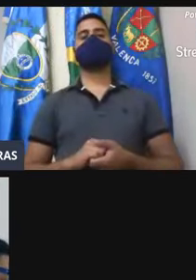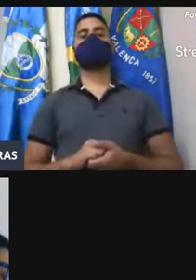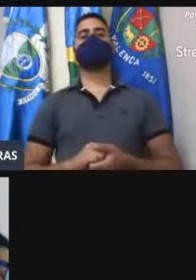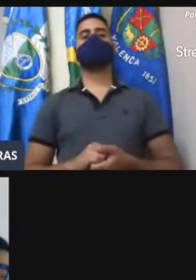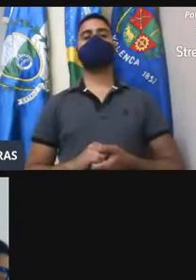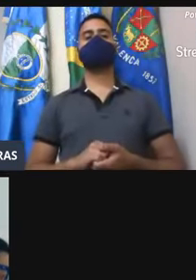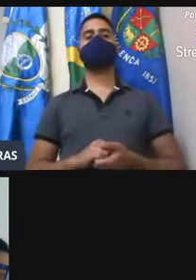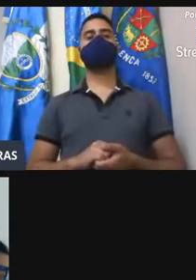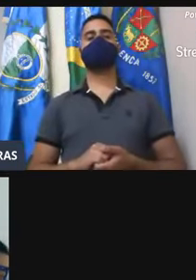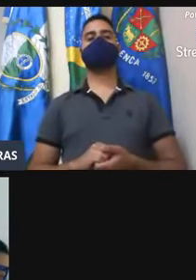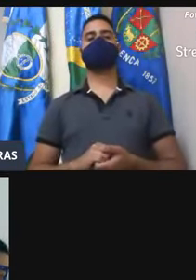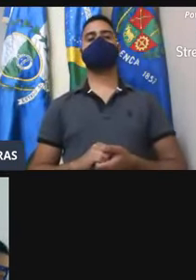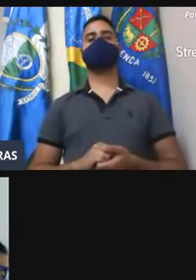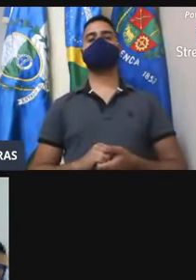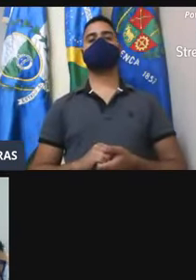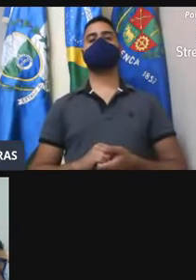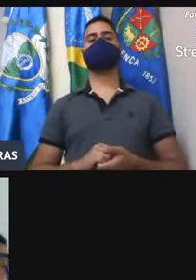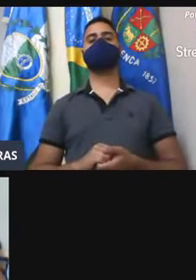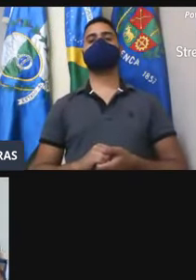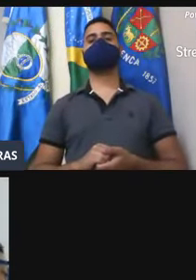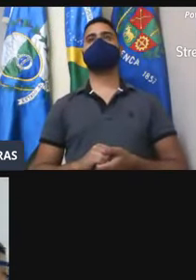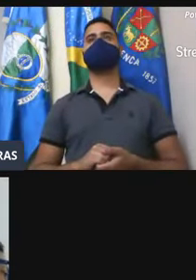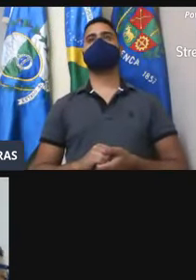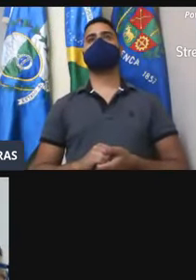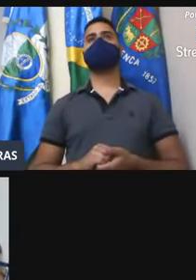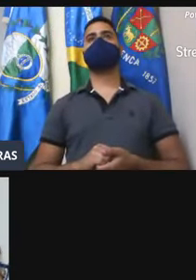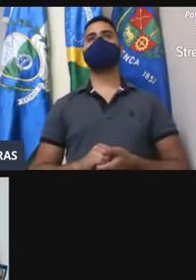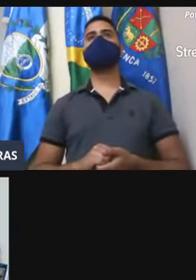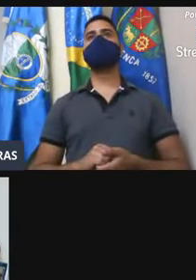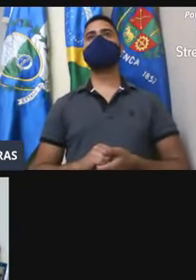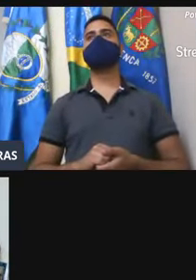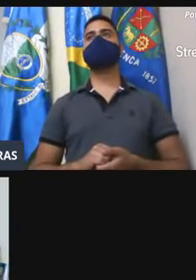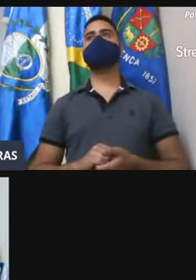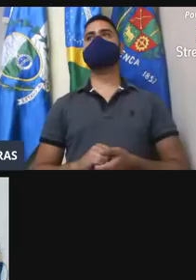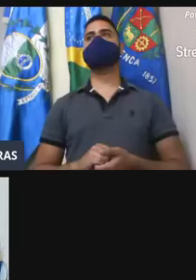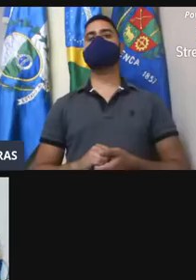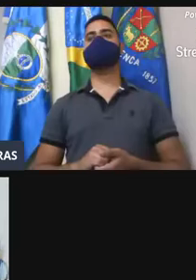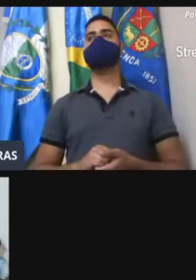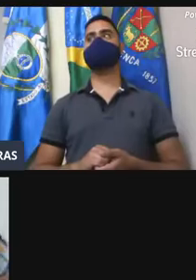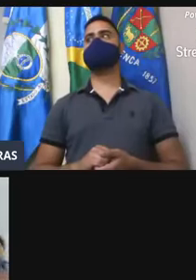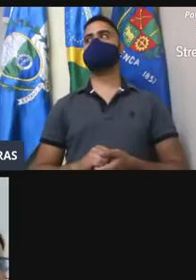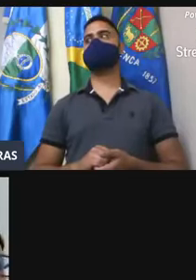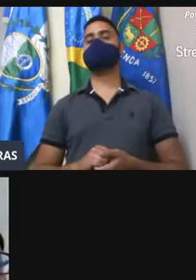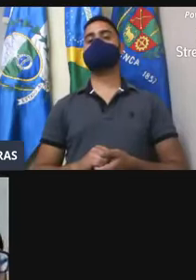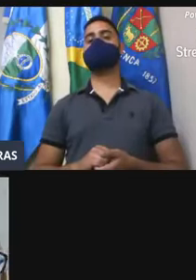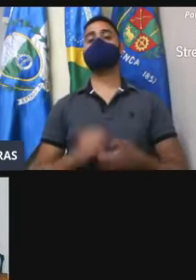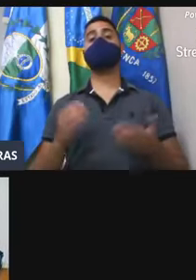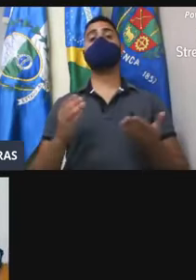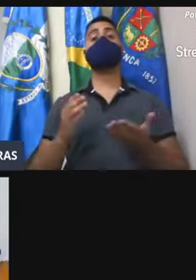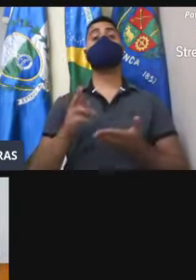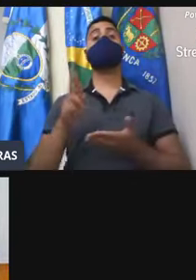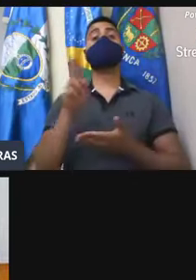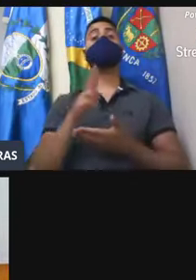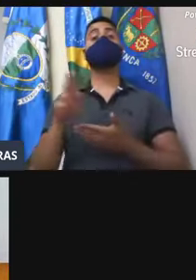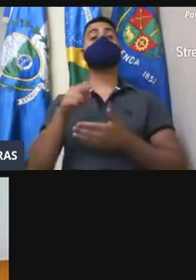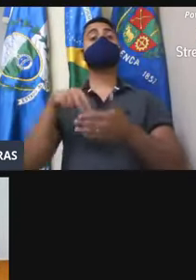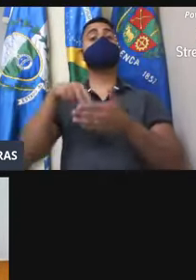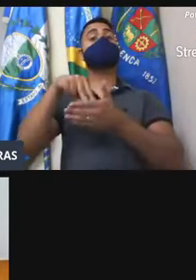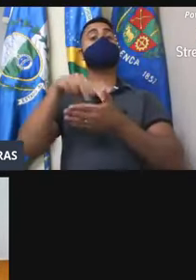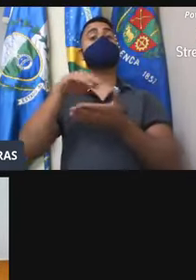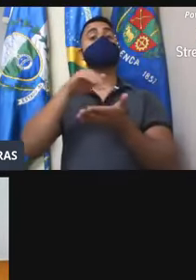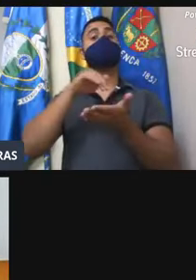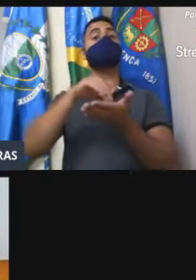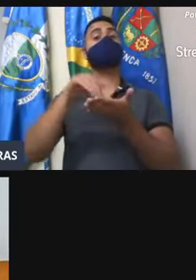a dispensa da leitura da ata se encontra aprovada. Vamos agora o uso da tribuna pela